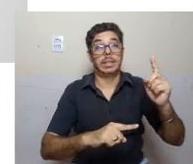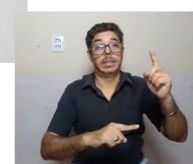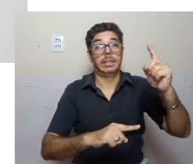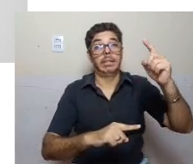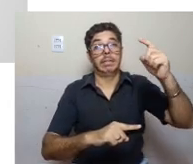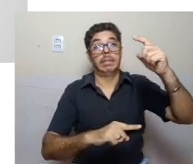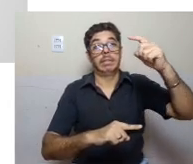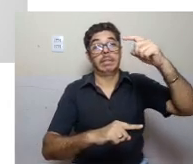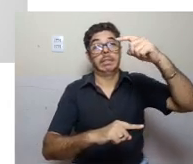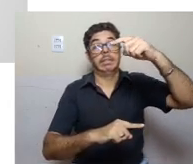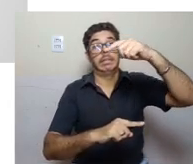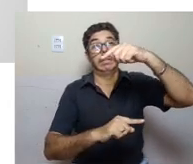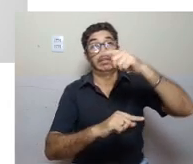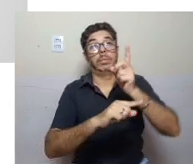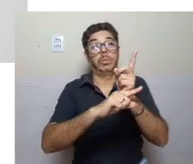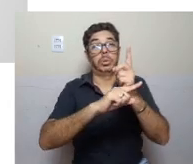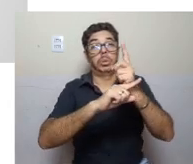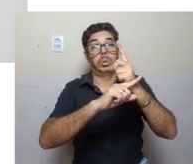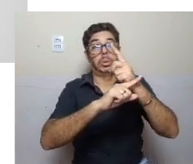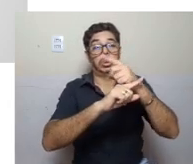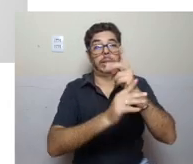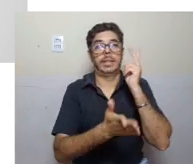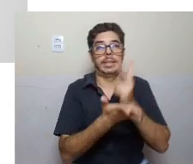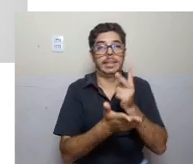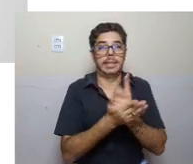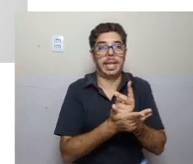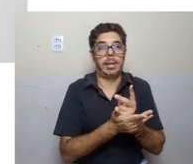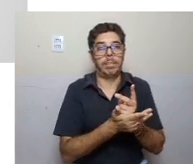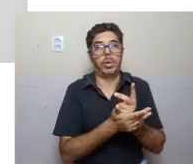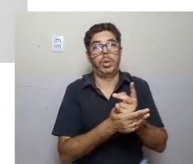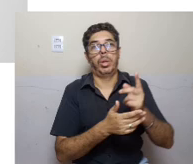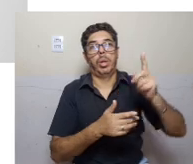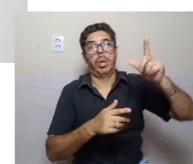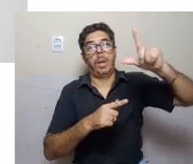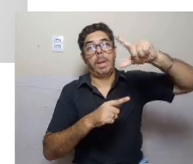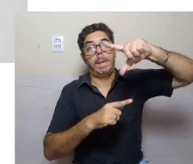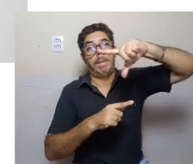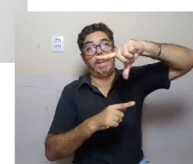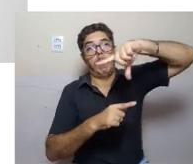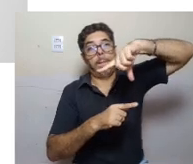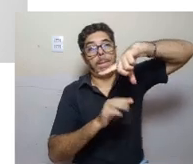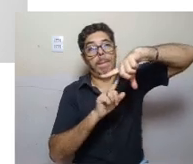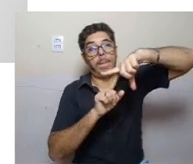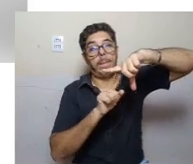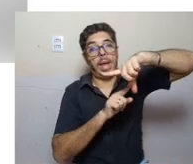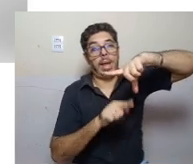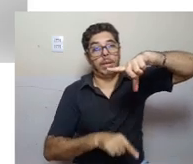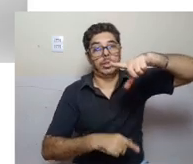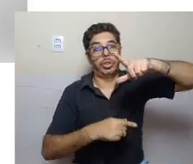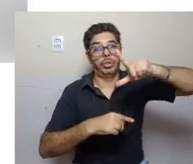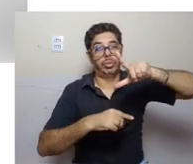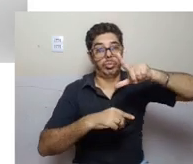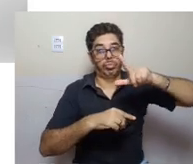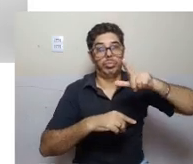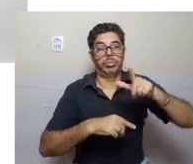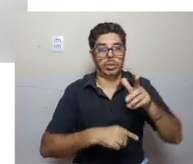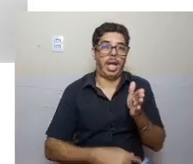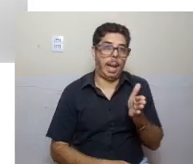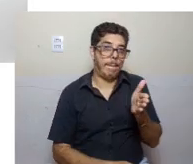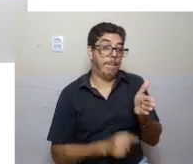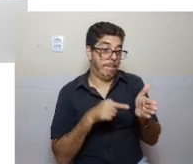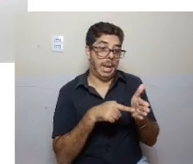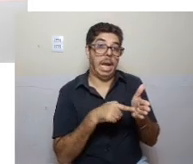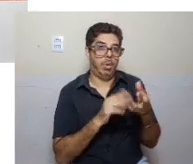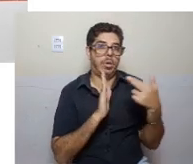da força magnética vai mudando, permanecendo sempre perpendicular ao campo e à velocidade. Muitas vezes, é